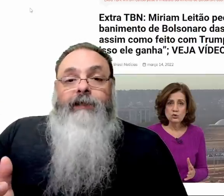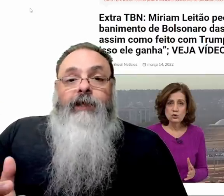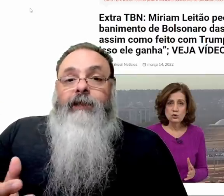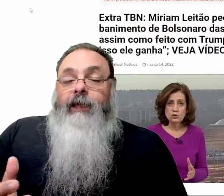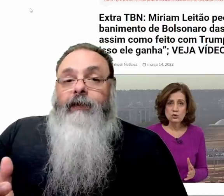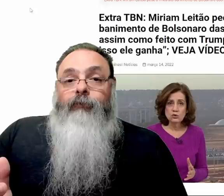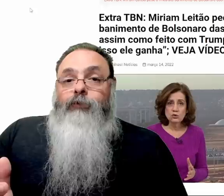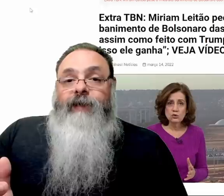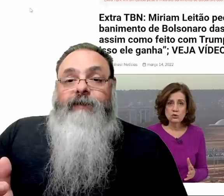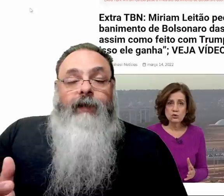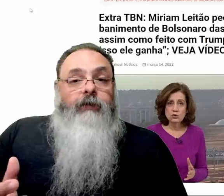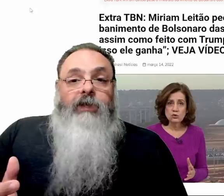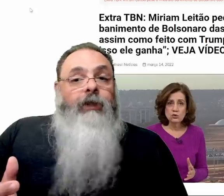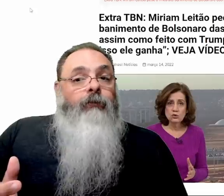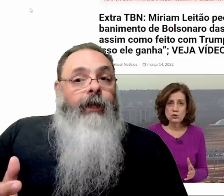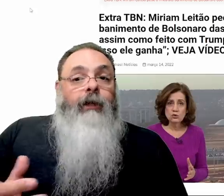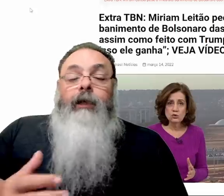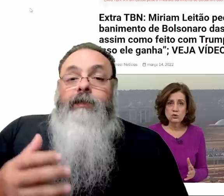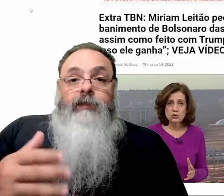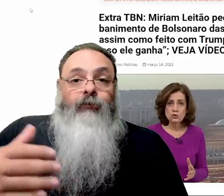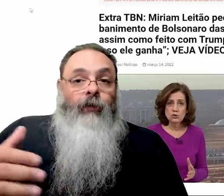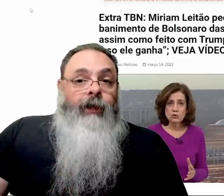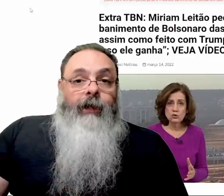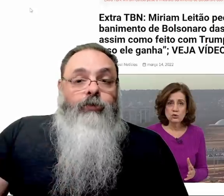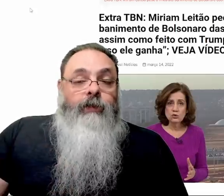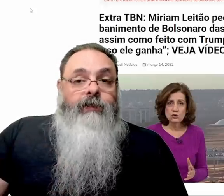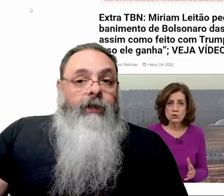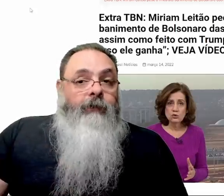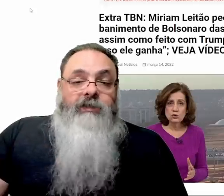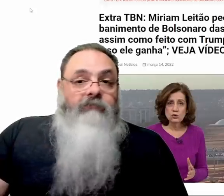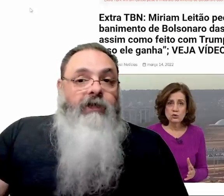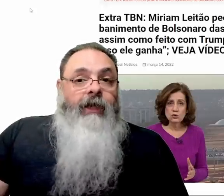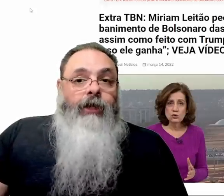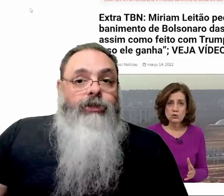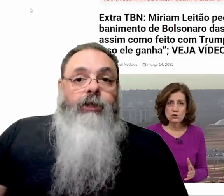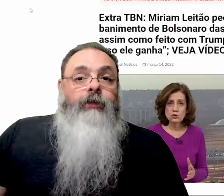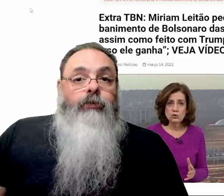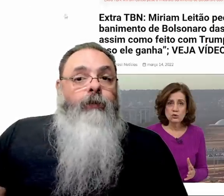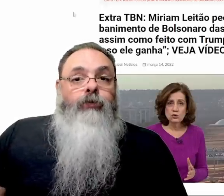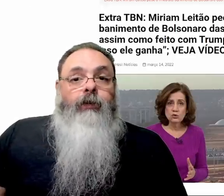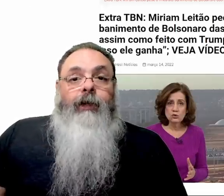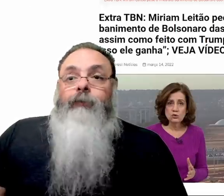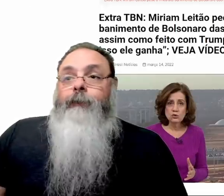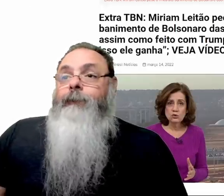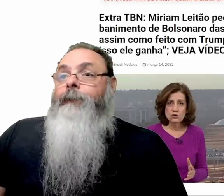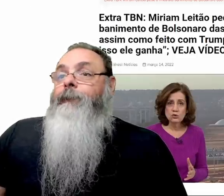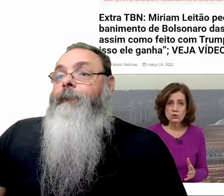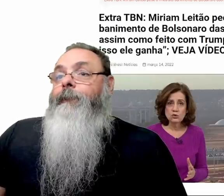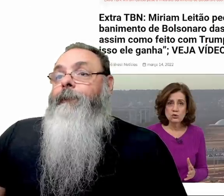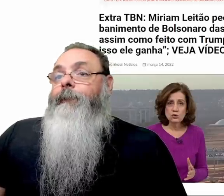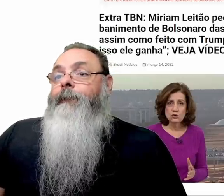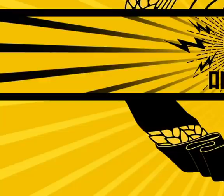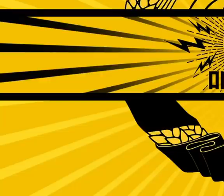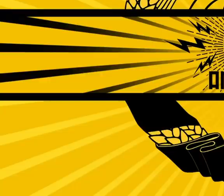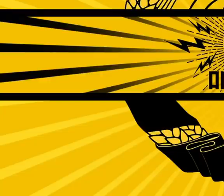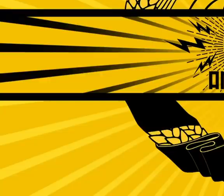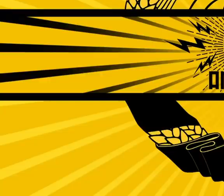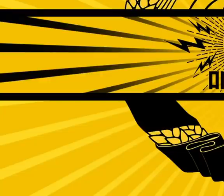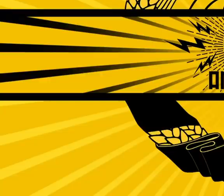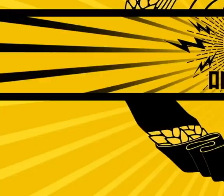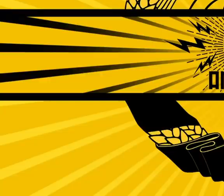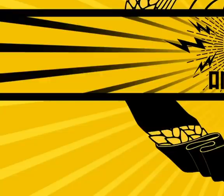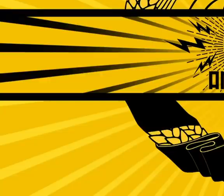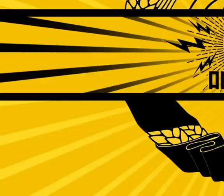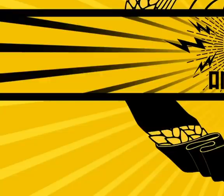mas me parece que tá cada vez mais claro que não tem se forem eleições limpas ninguém tira isso de bolsonaro e